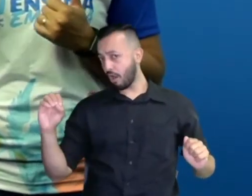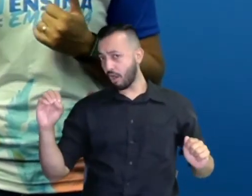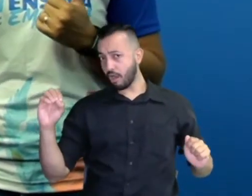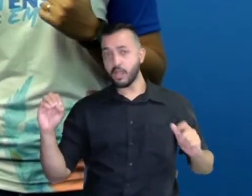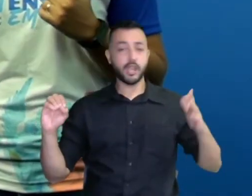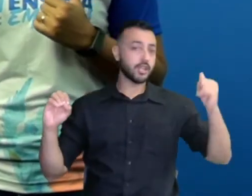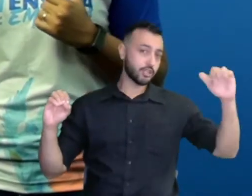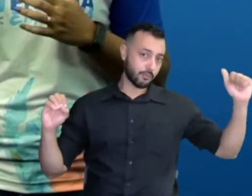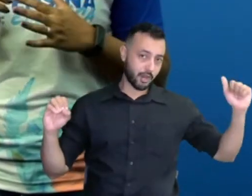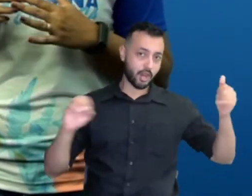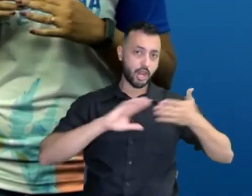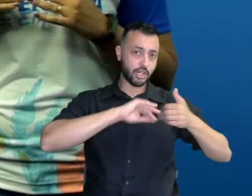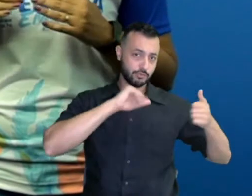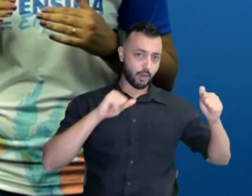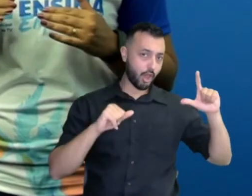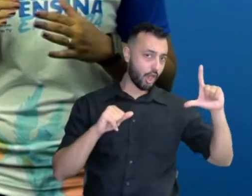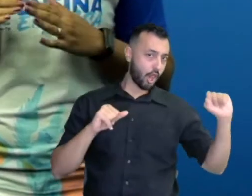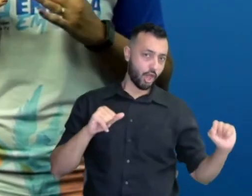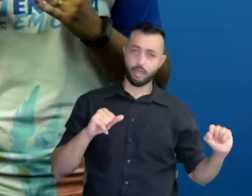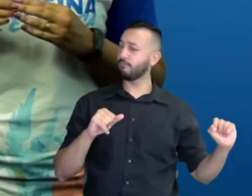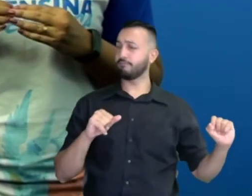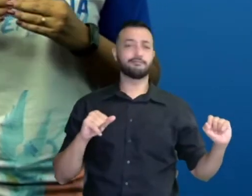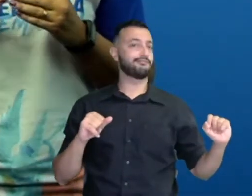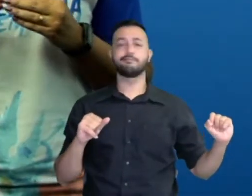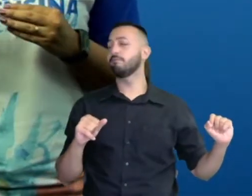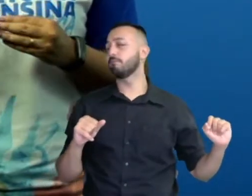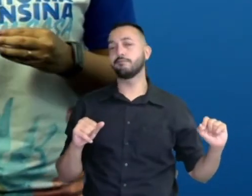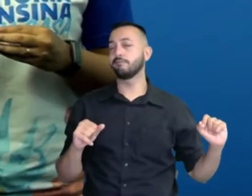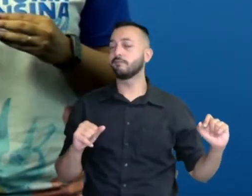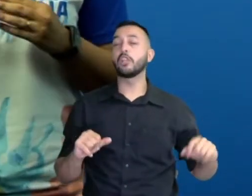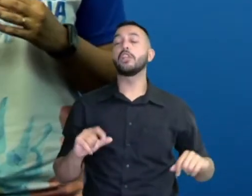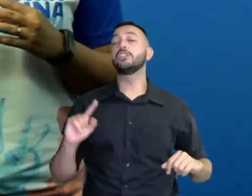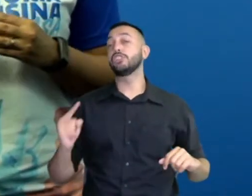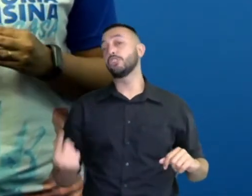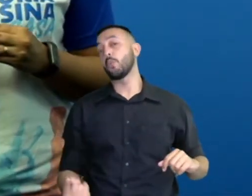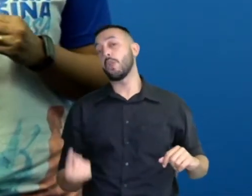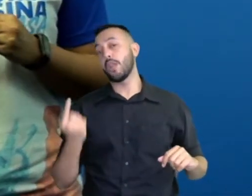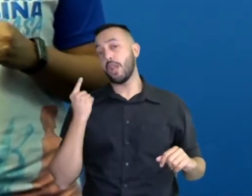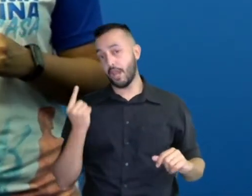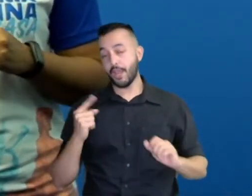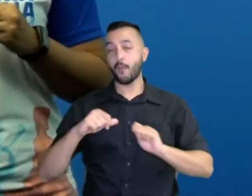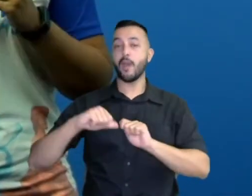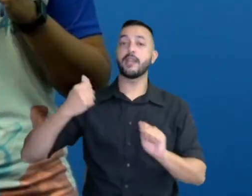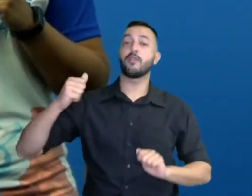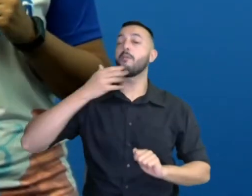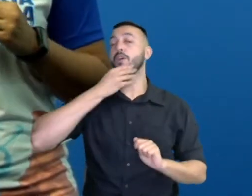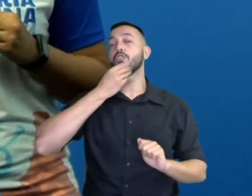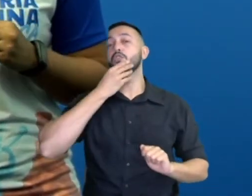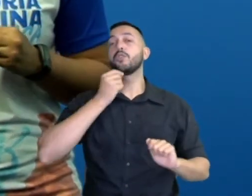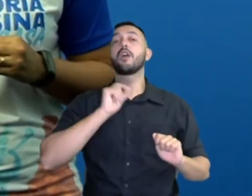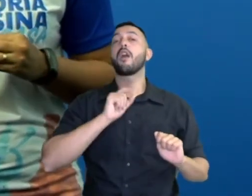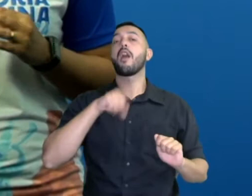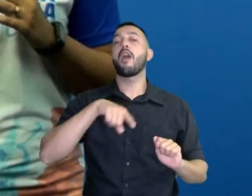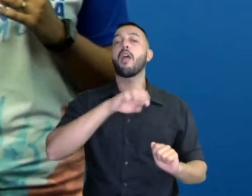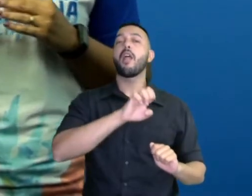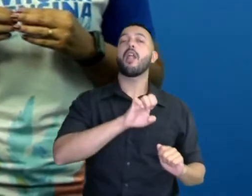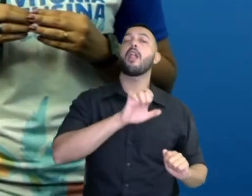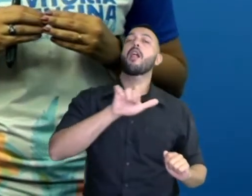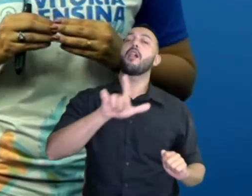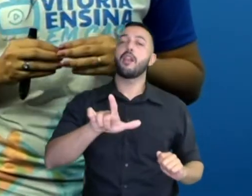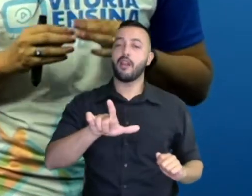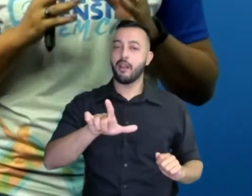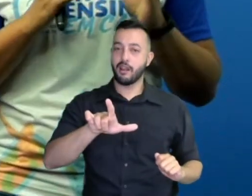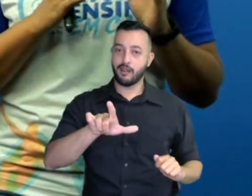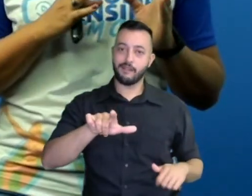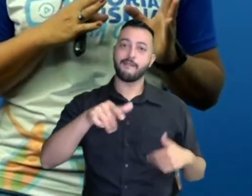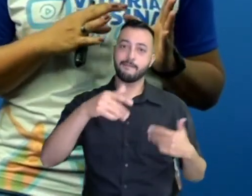vai dizer lo. Não. Em singular, o artigo masculino é ele. Então, a